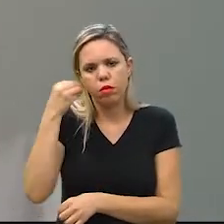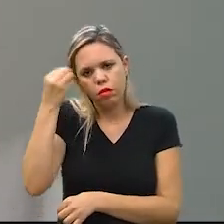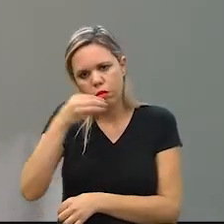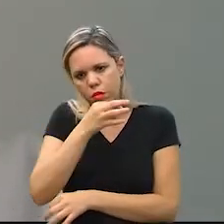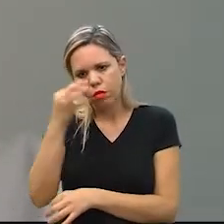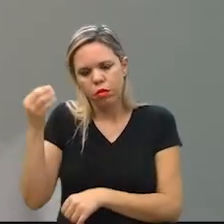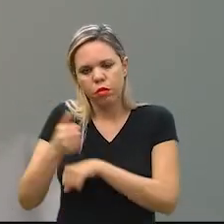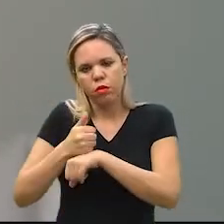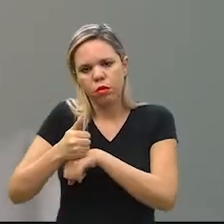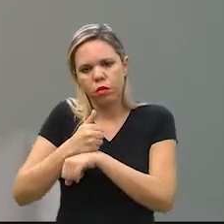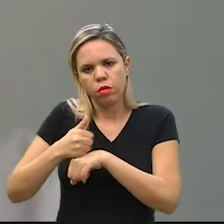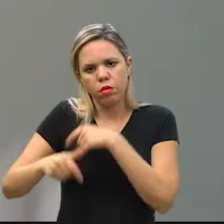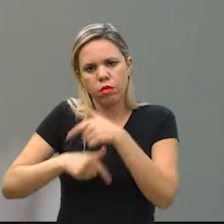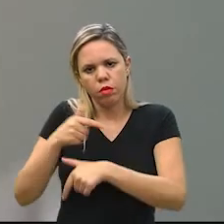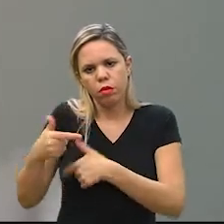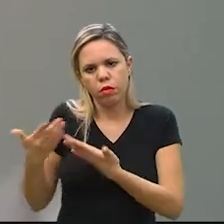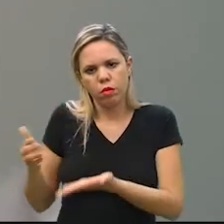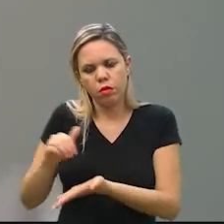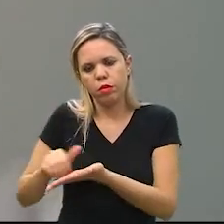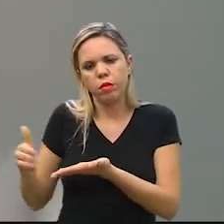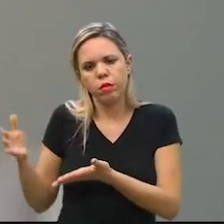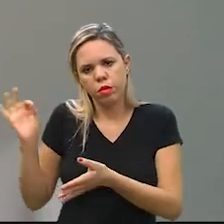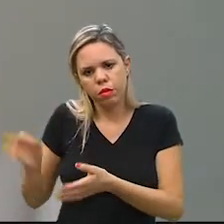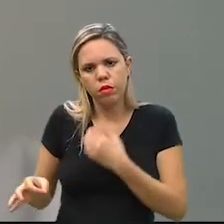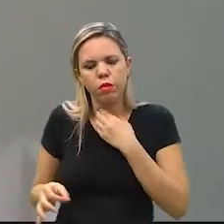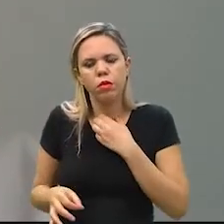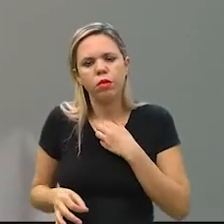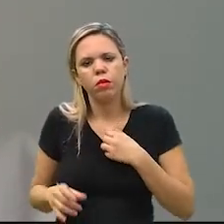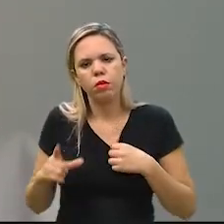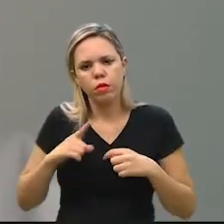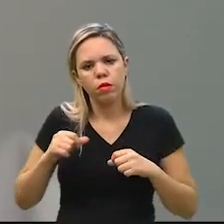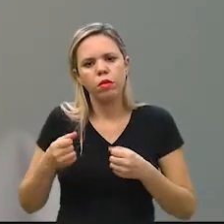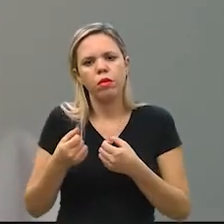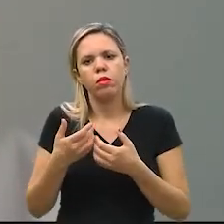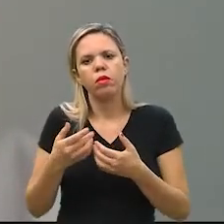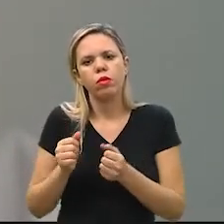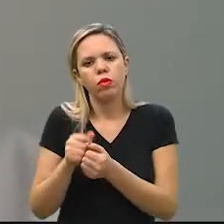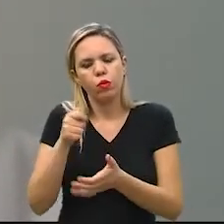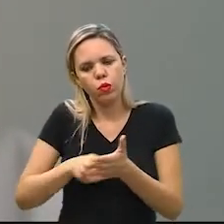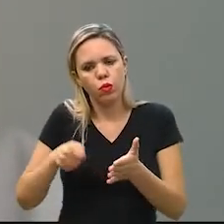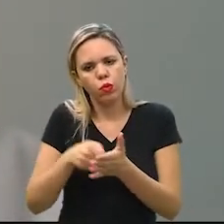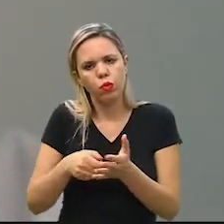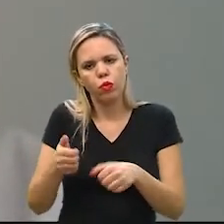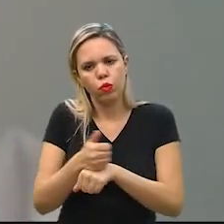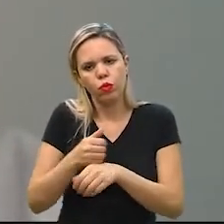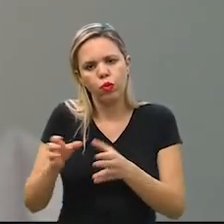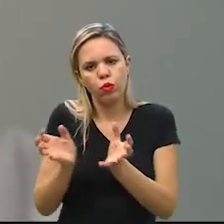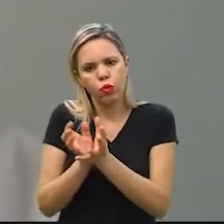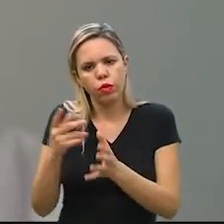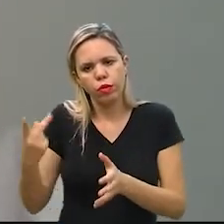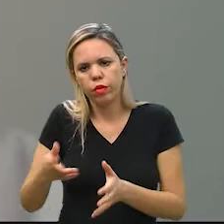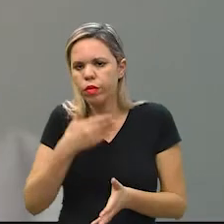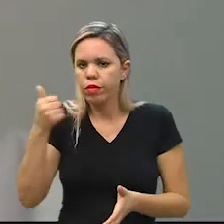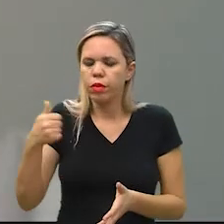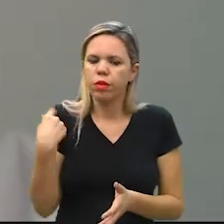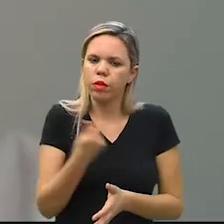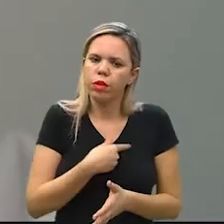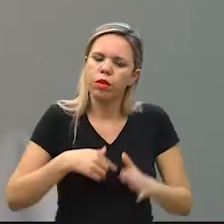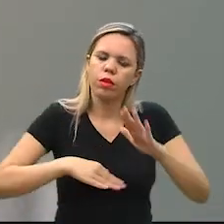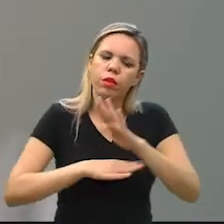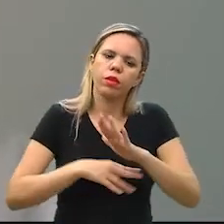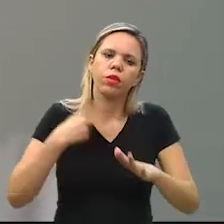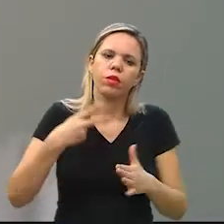capacitada, gabaritada para estar à frente da secretaria. Eu tenho certeza que ele tem se esmerado junto à sua equipe em fazer o melhor, e nós, na